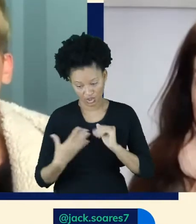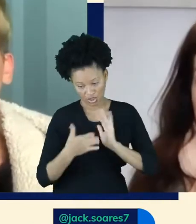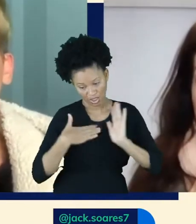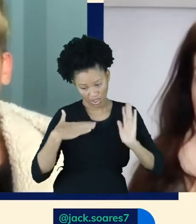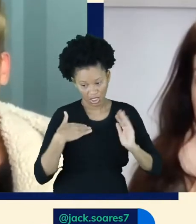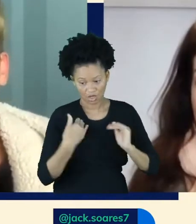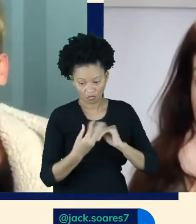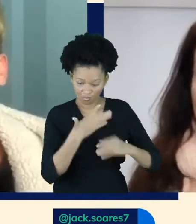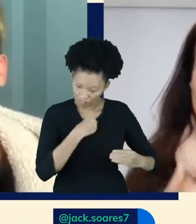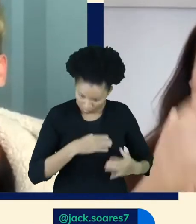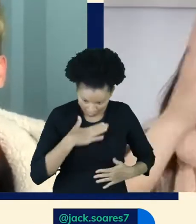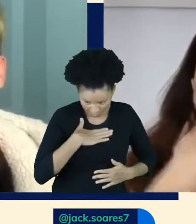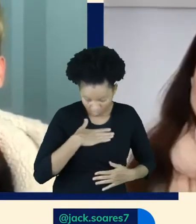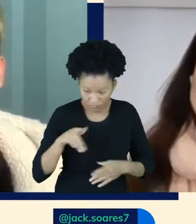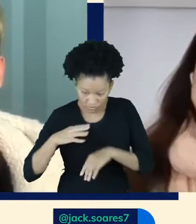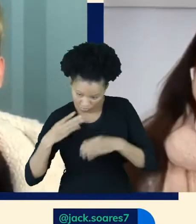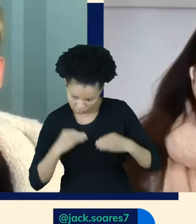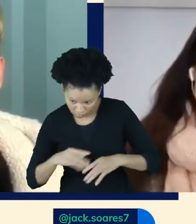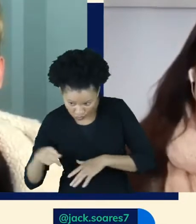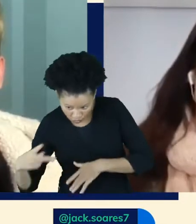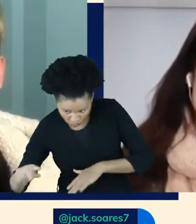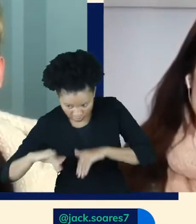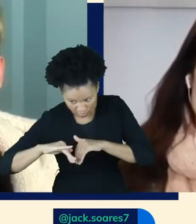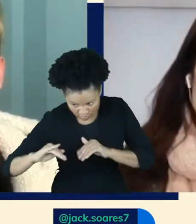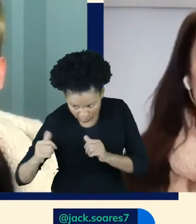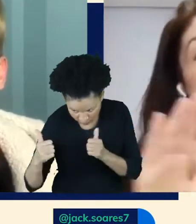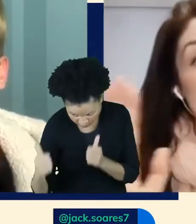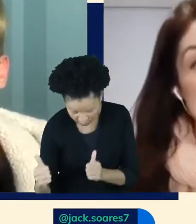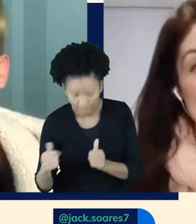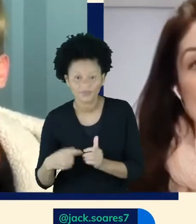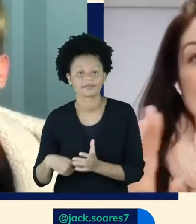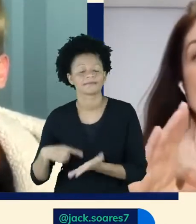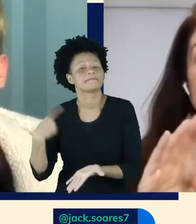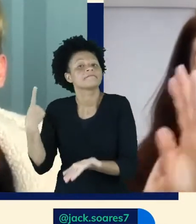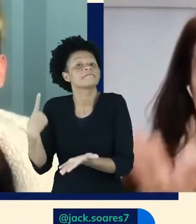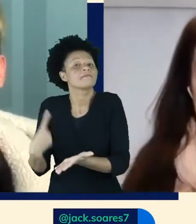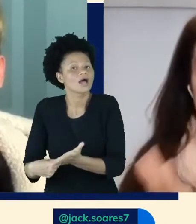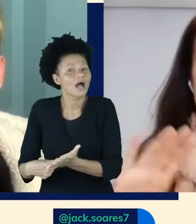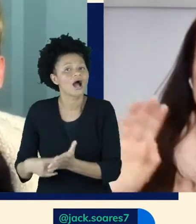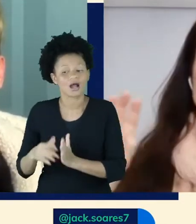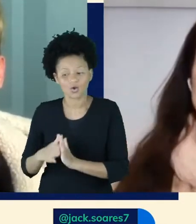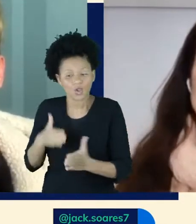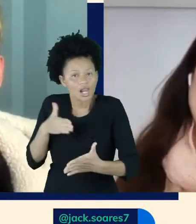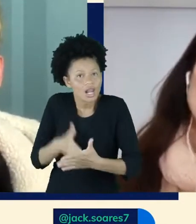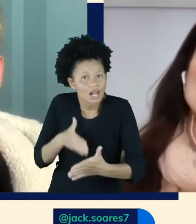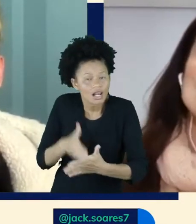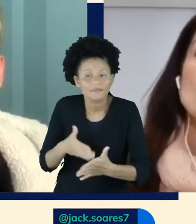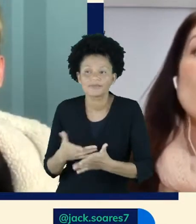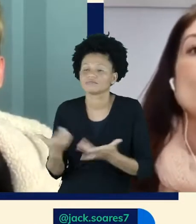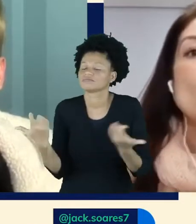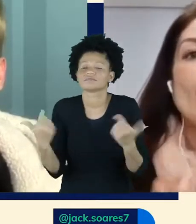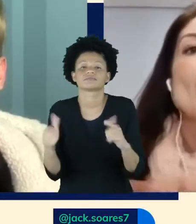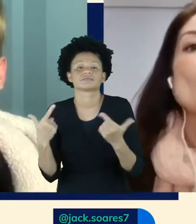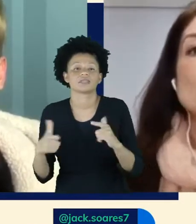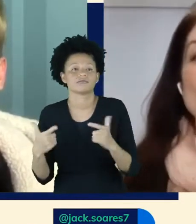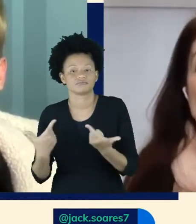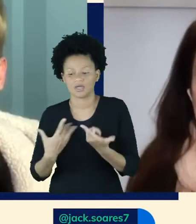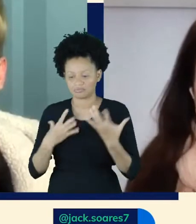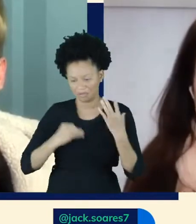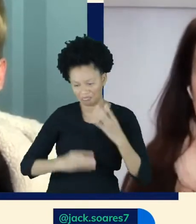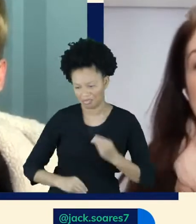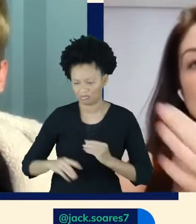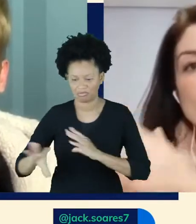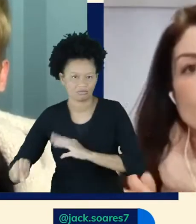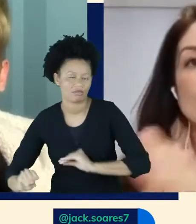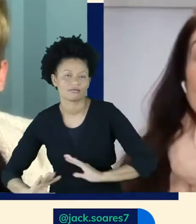assim? Né? E aí se estabeleceu o limite que não vai haver toques e o órgão genital não é uma coisa